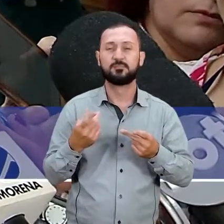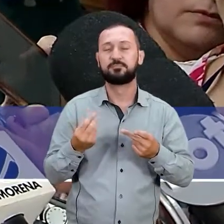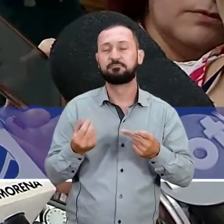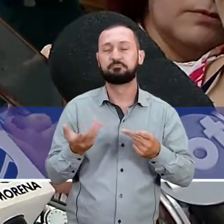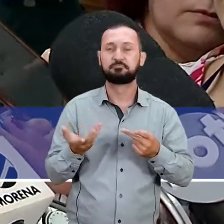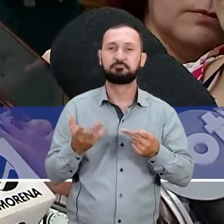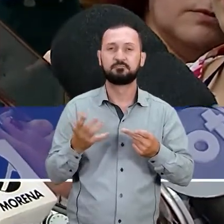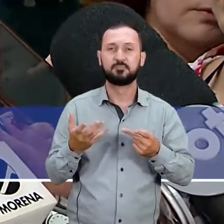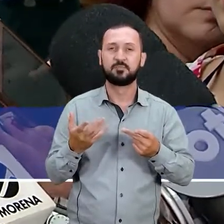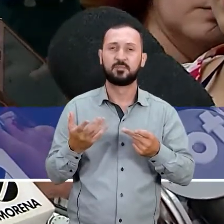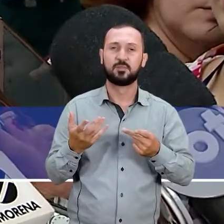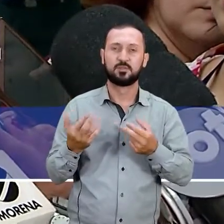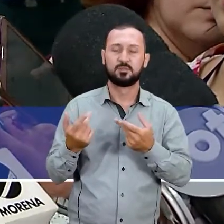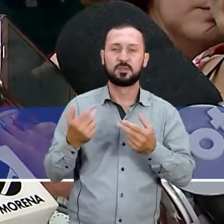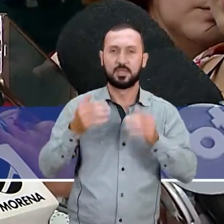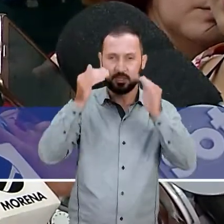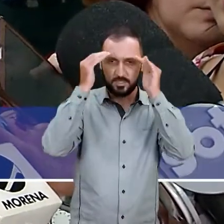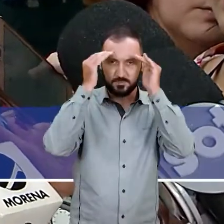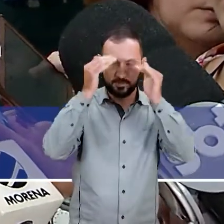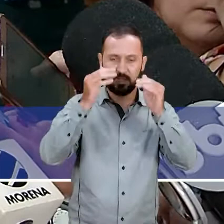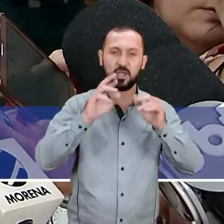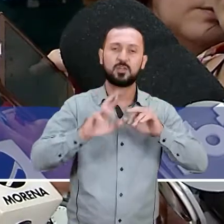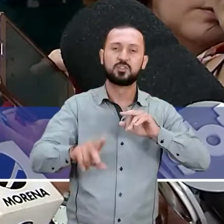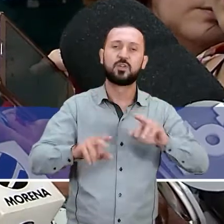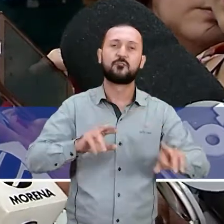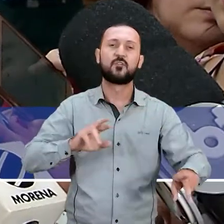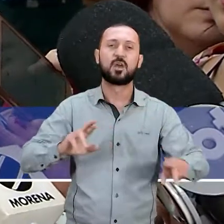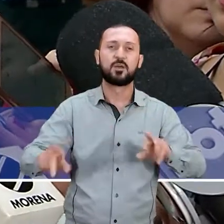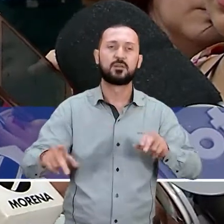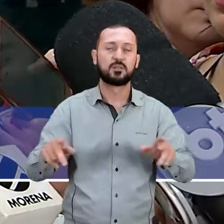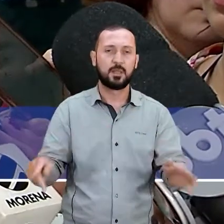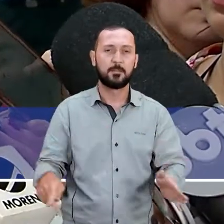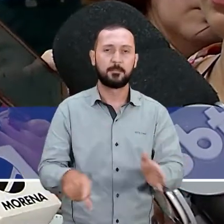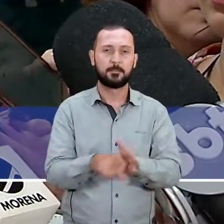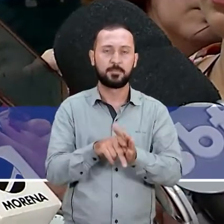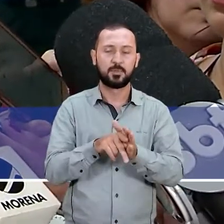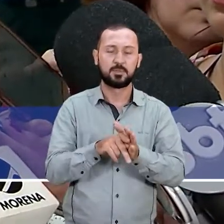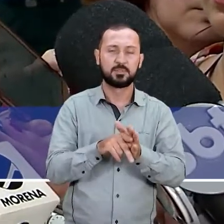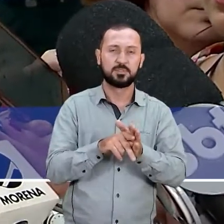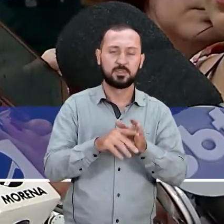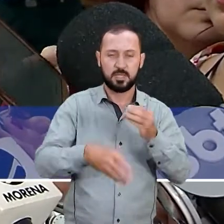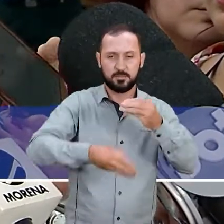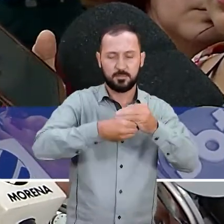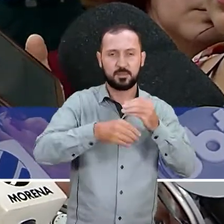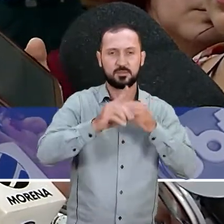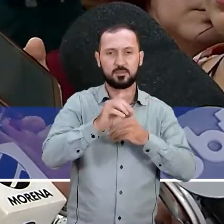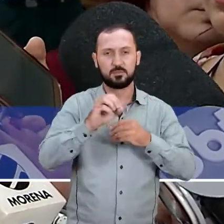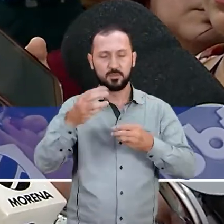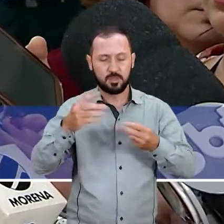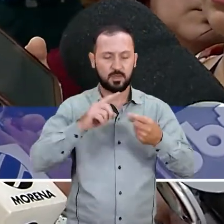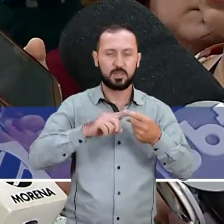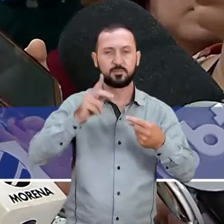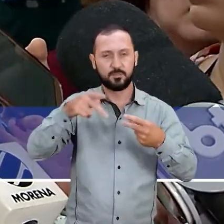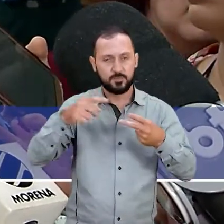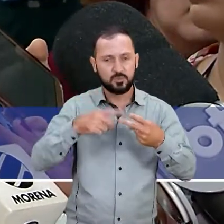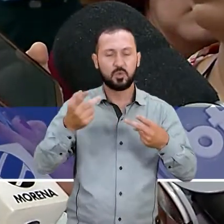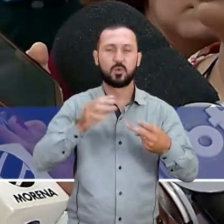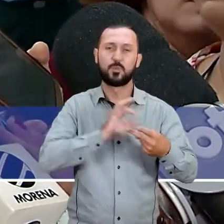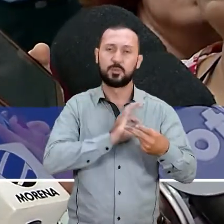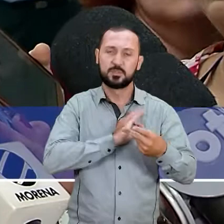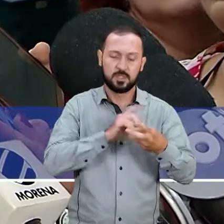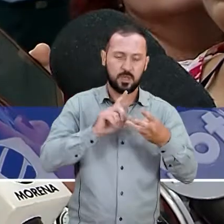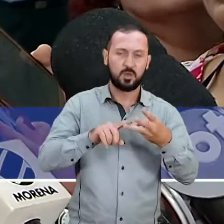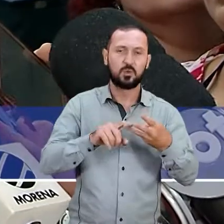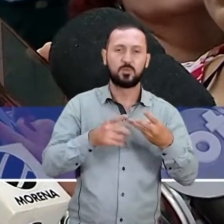servidores, com respeitadas diferenças previstas na própria emenda 103, para professores,